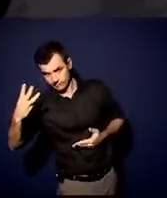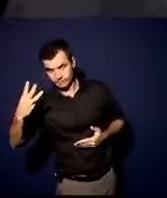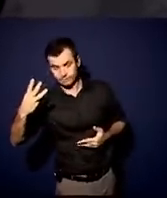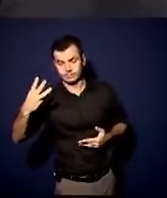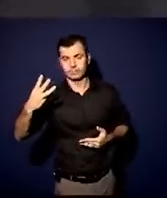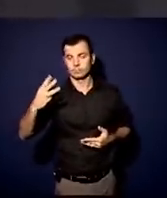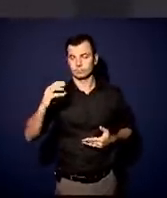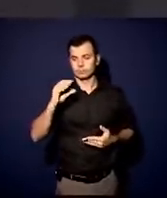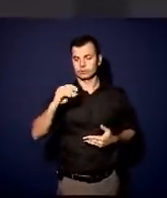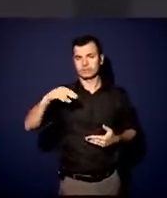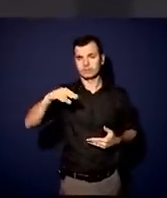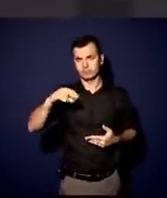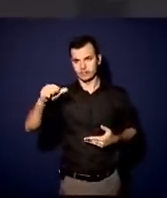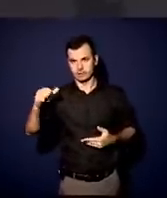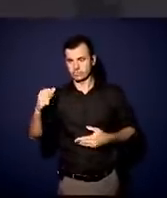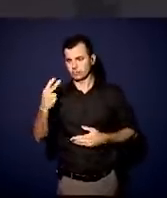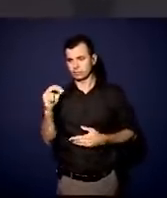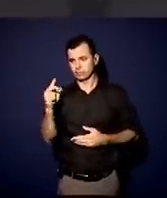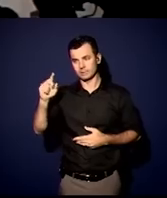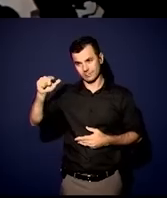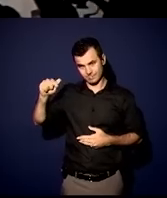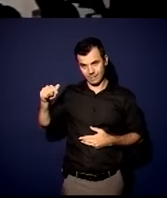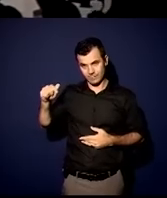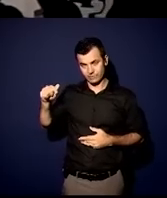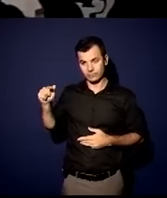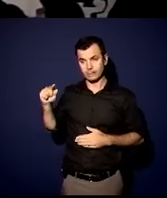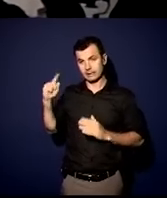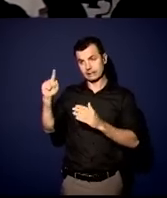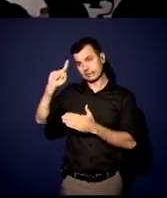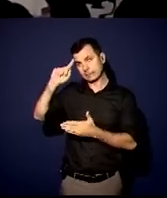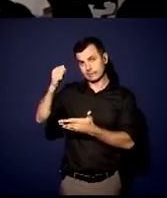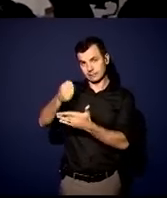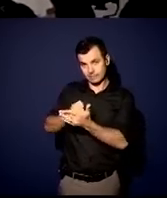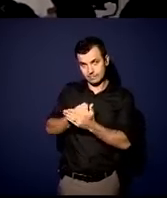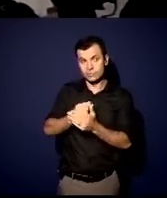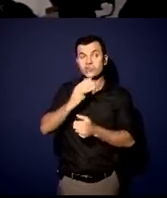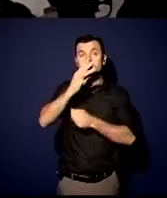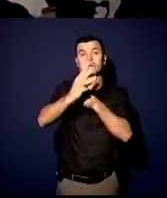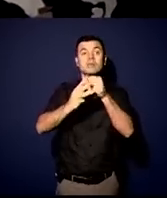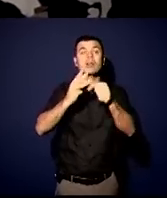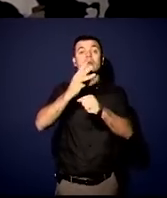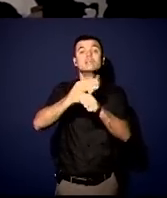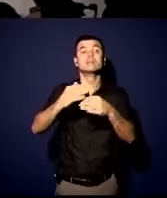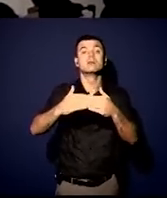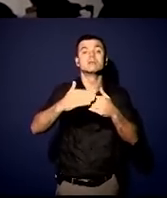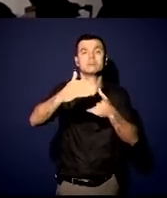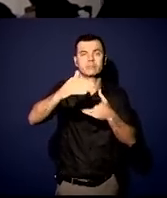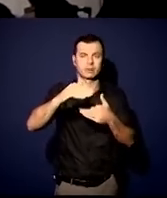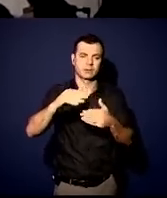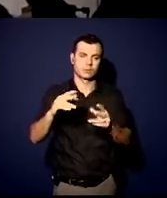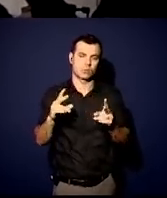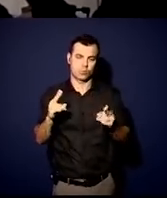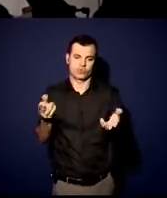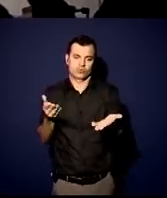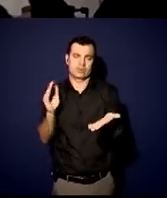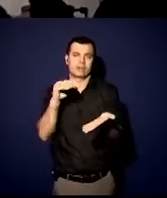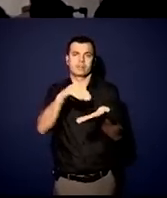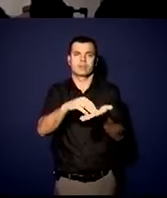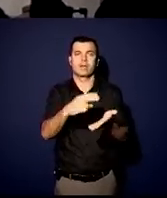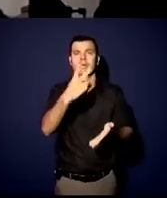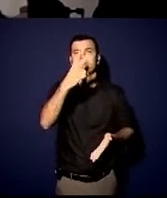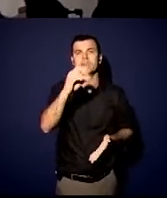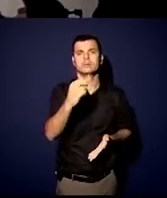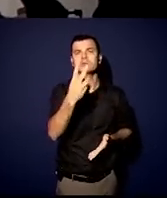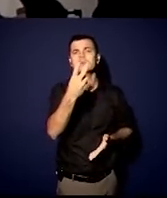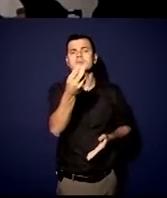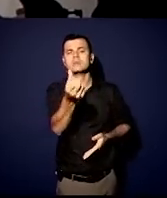2017 define a meta para três anos à frente de hoje seria para 2026 não